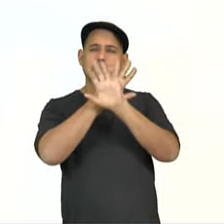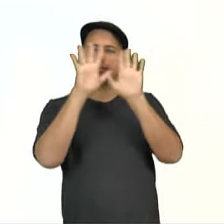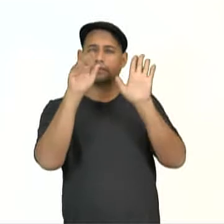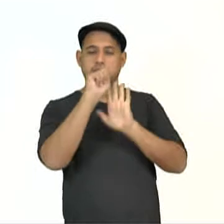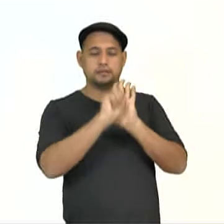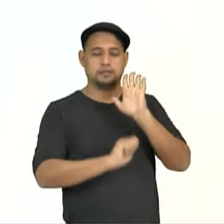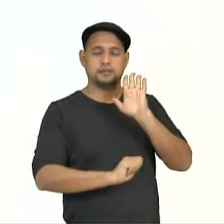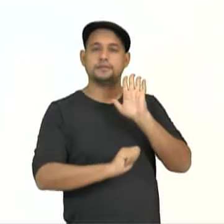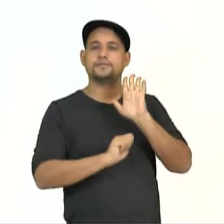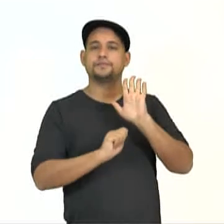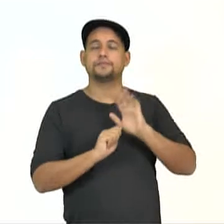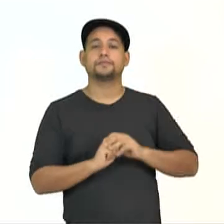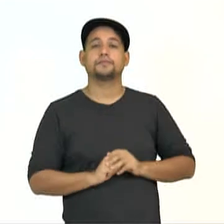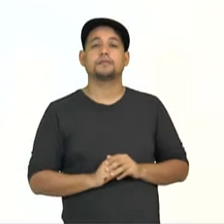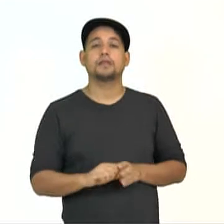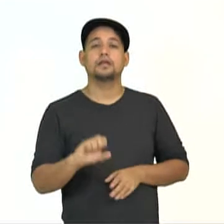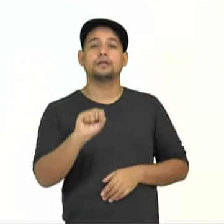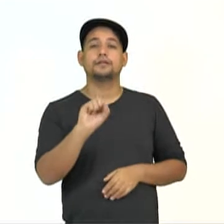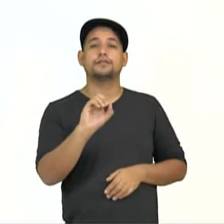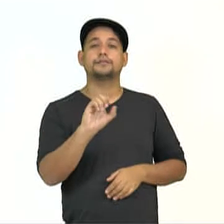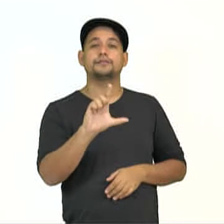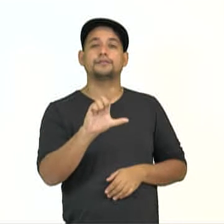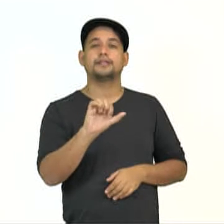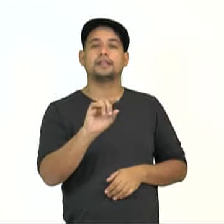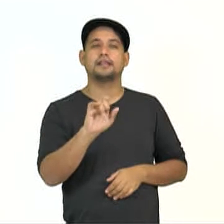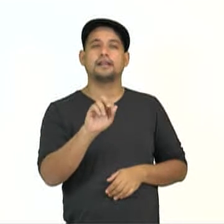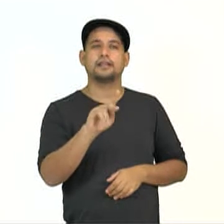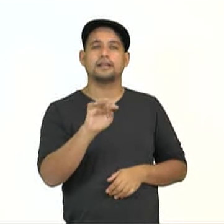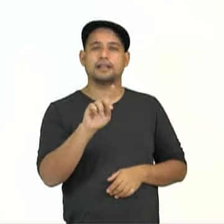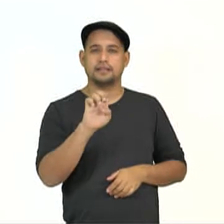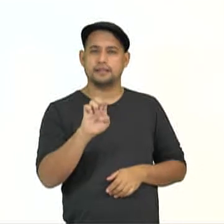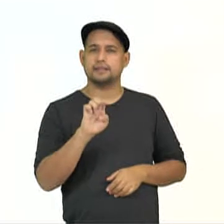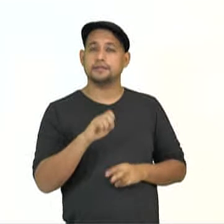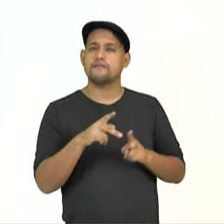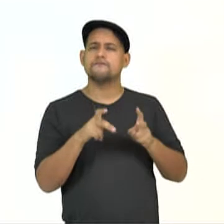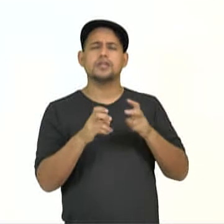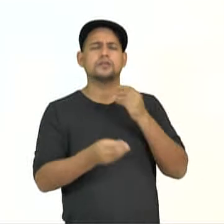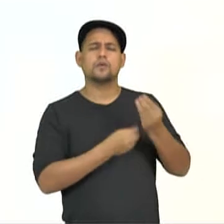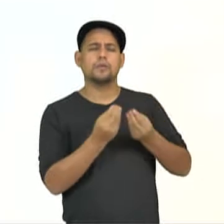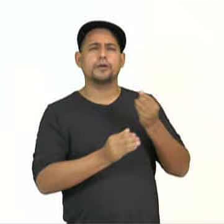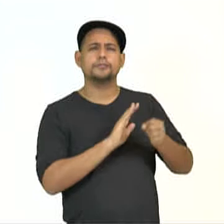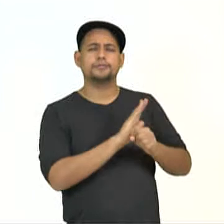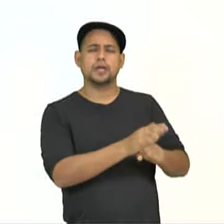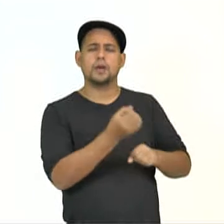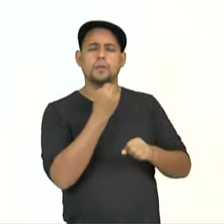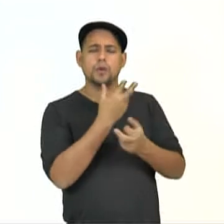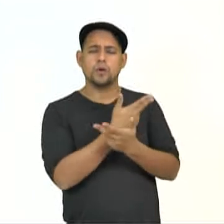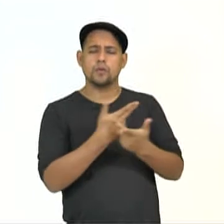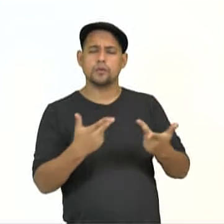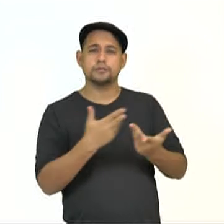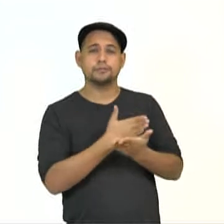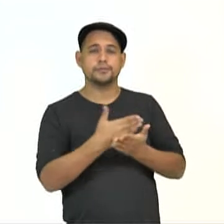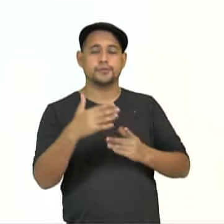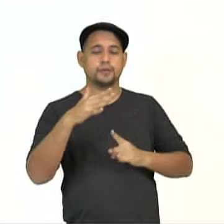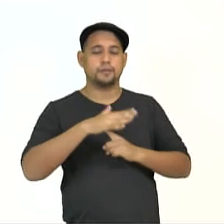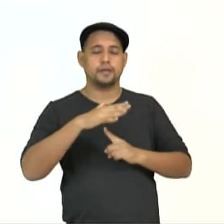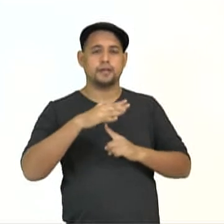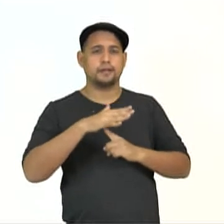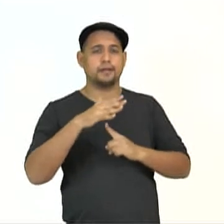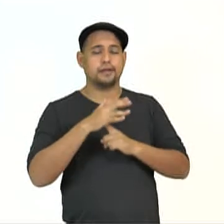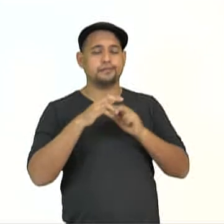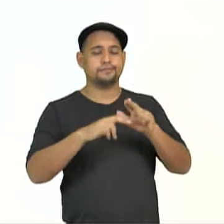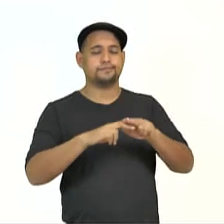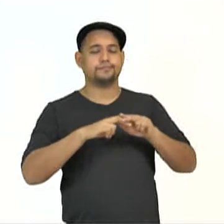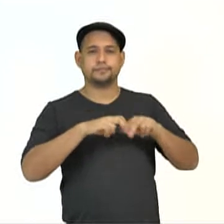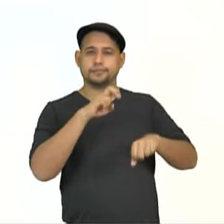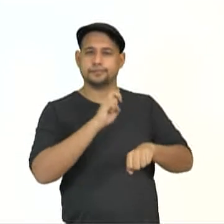texto. Solidariedade. Veja como ajudar boas iniciativas que surgiram no Paraná com a